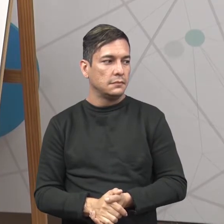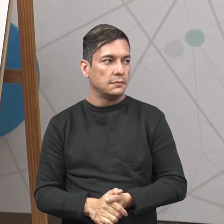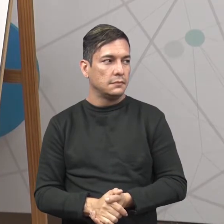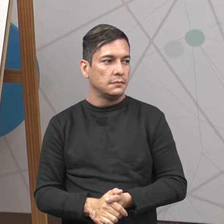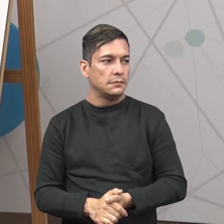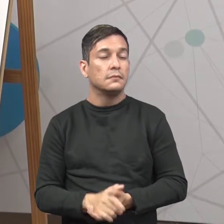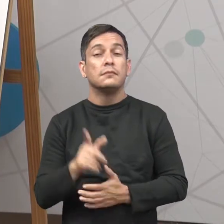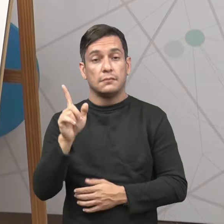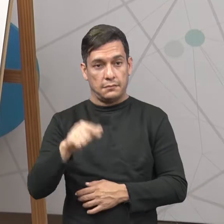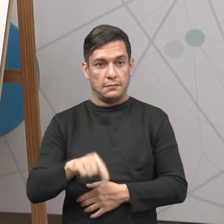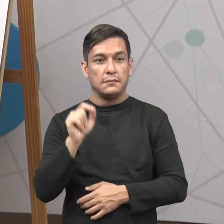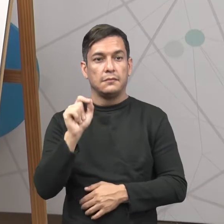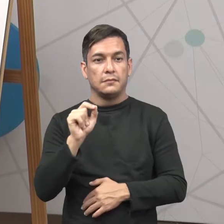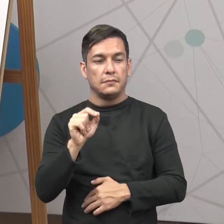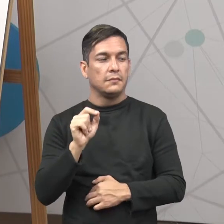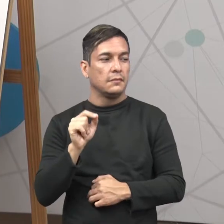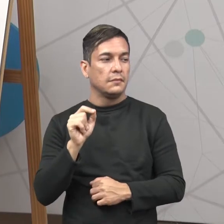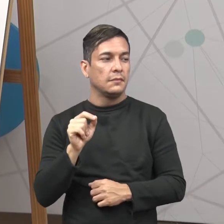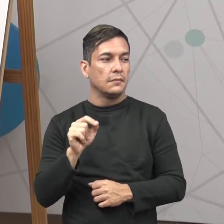de medida